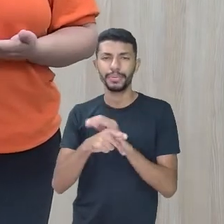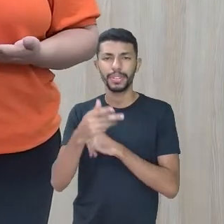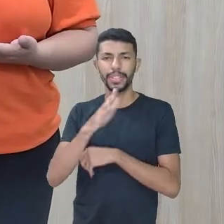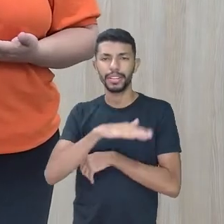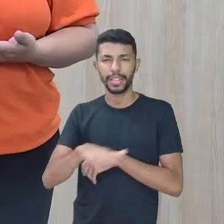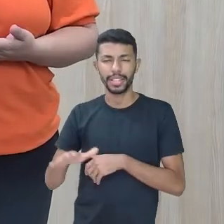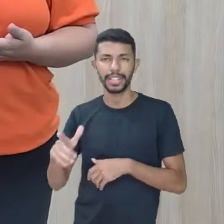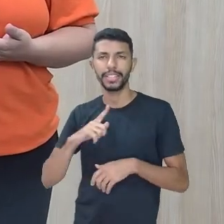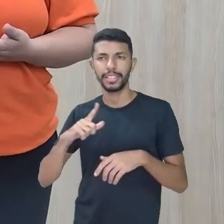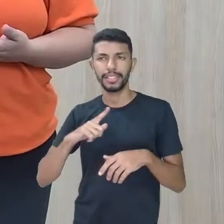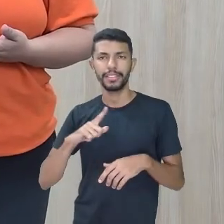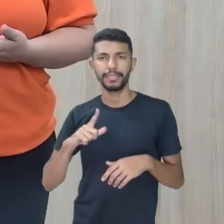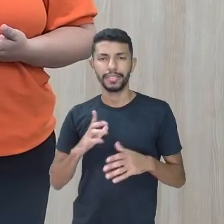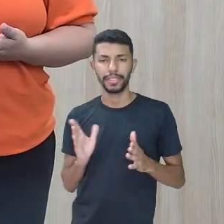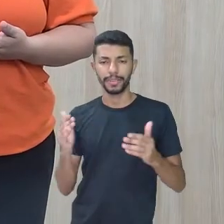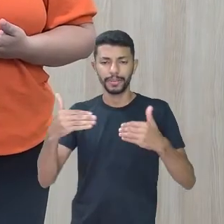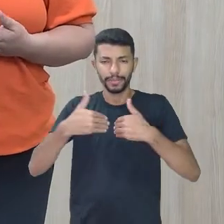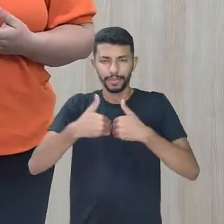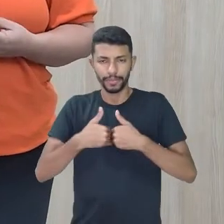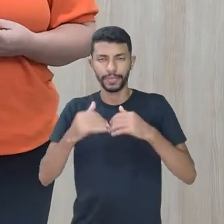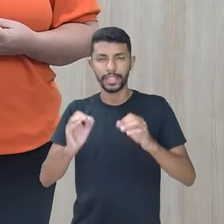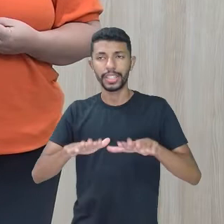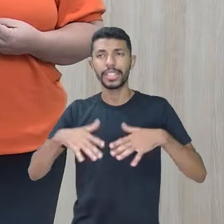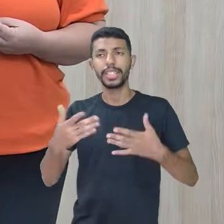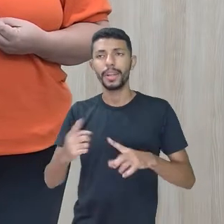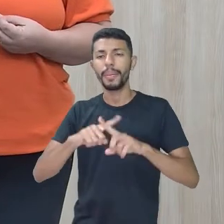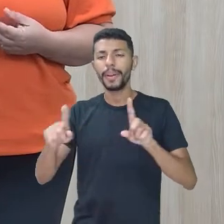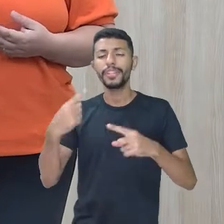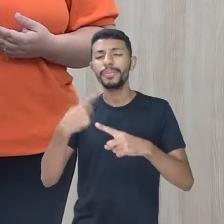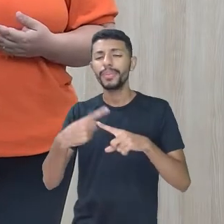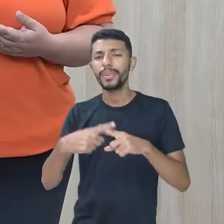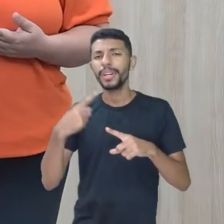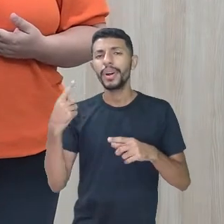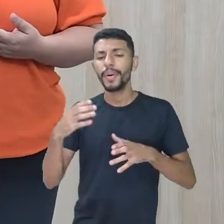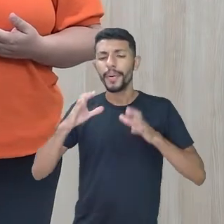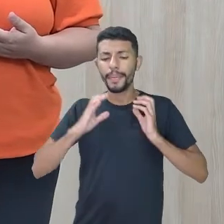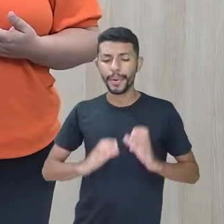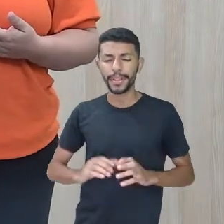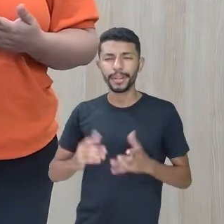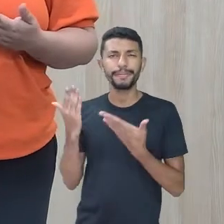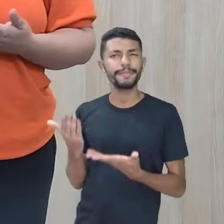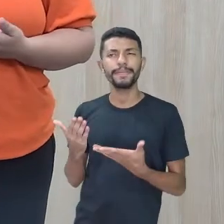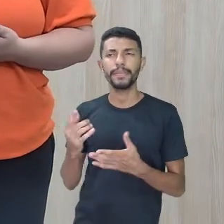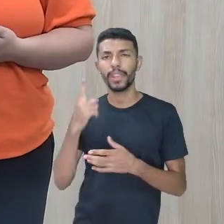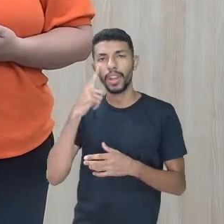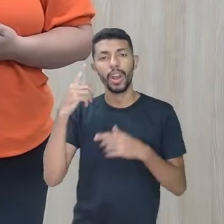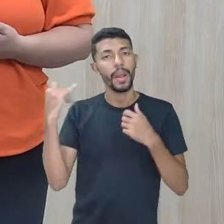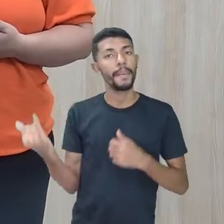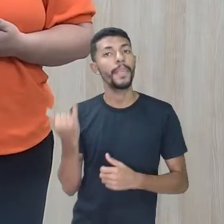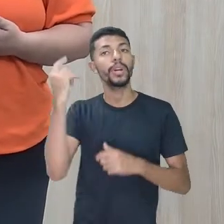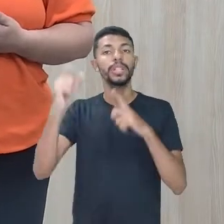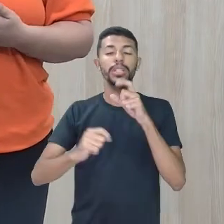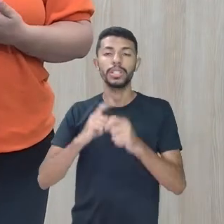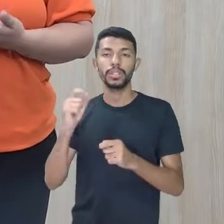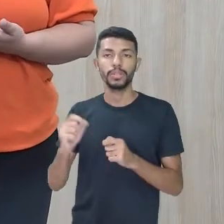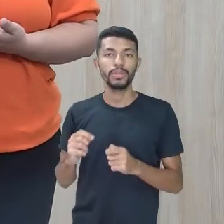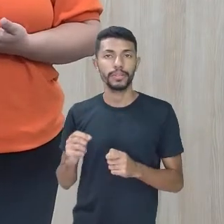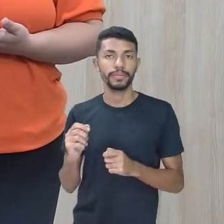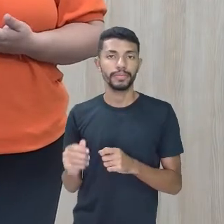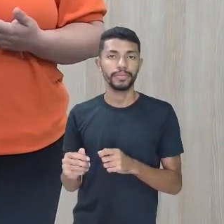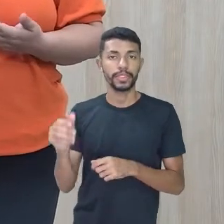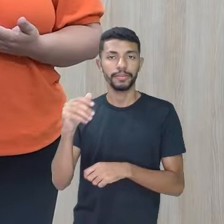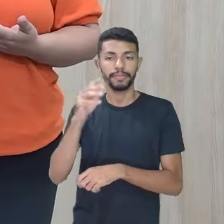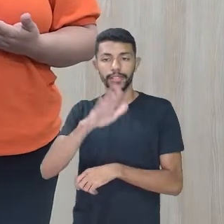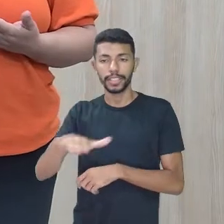desse comportamento dele? Então, é importante que ao receber essa criança no seu atendimento, o professor do